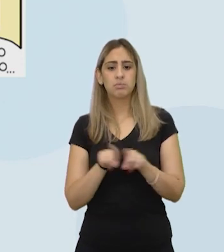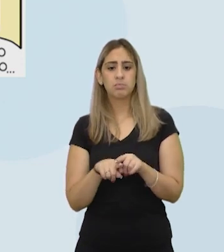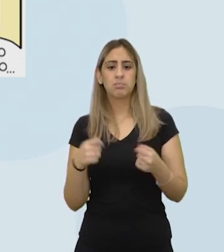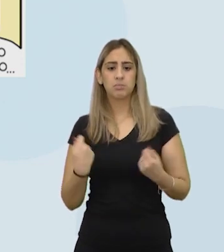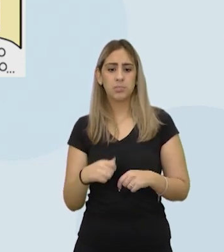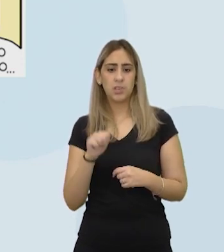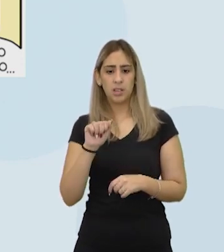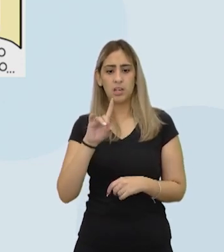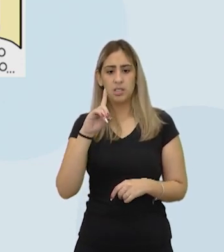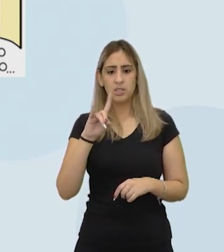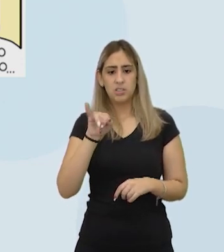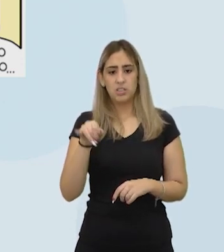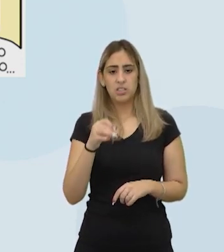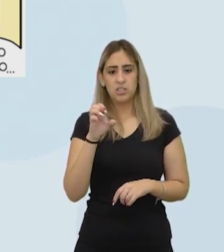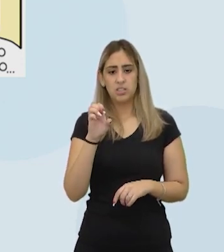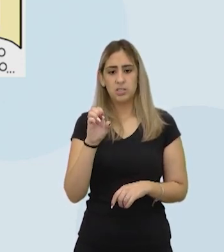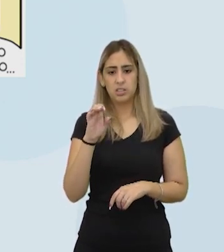adversativa.